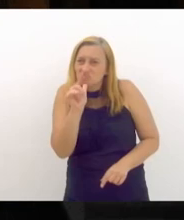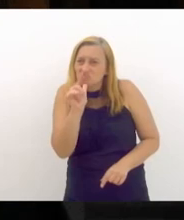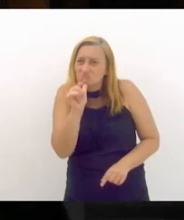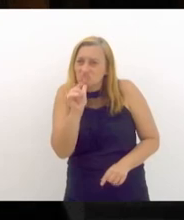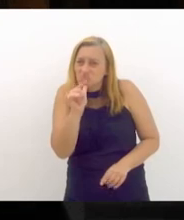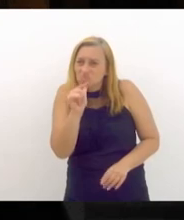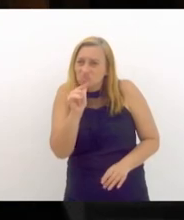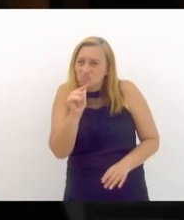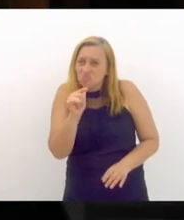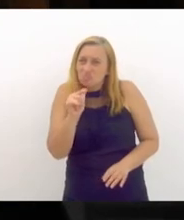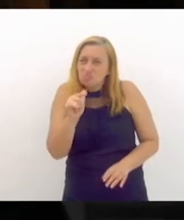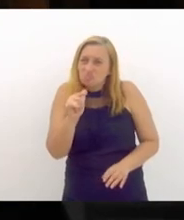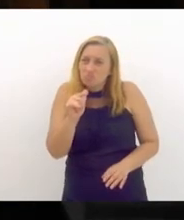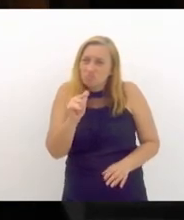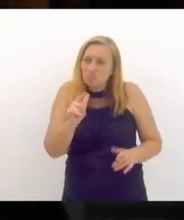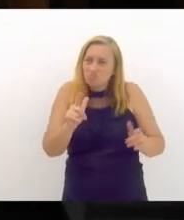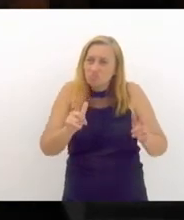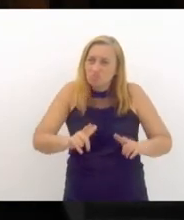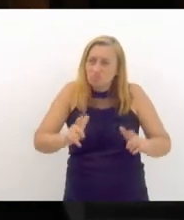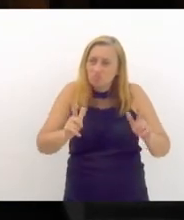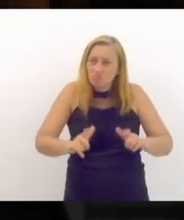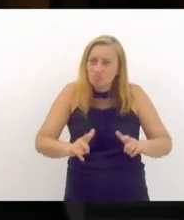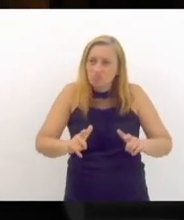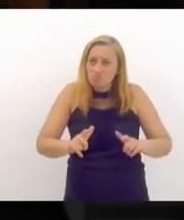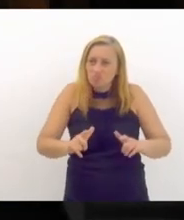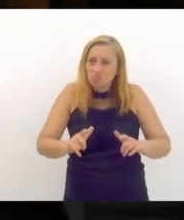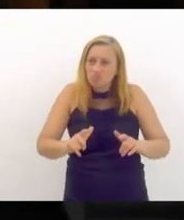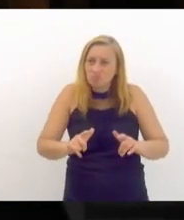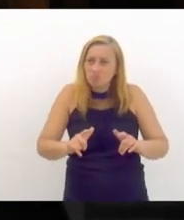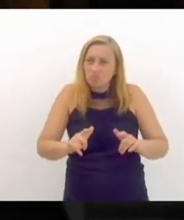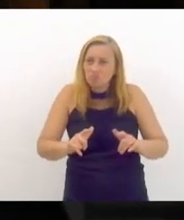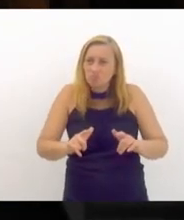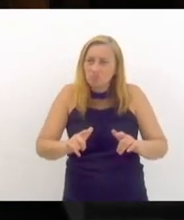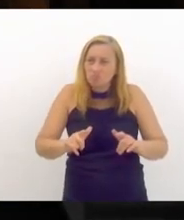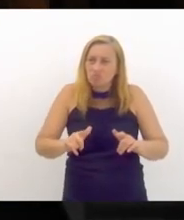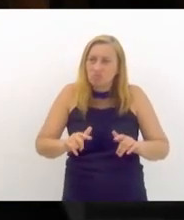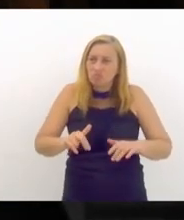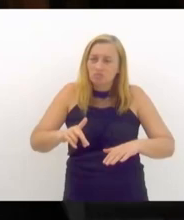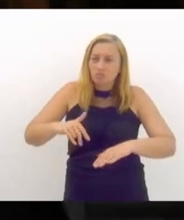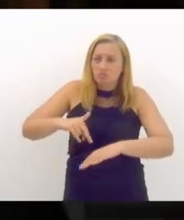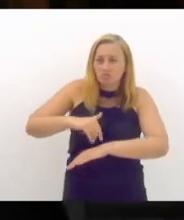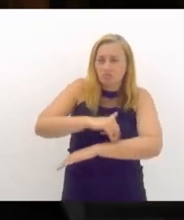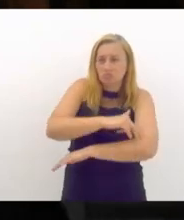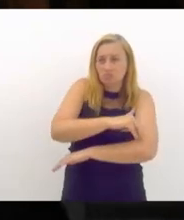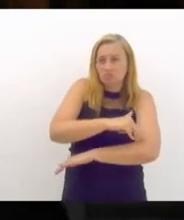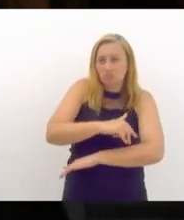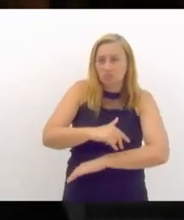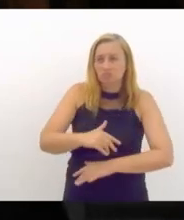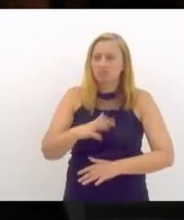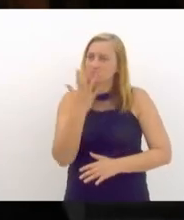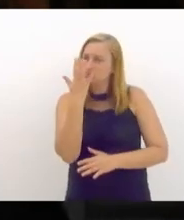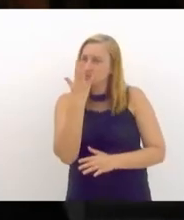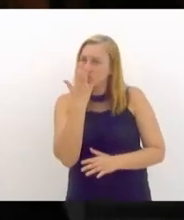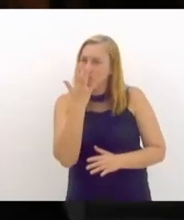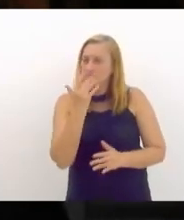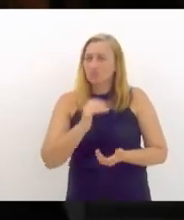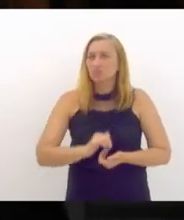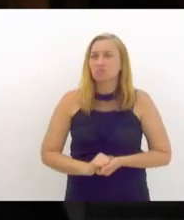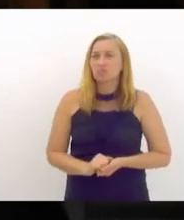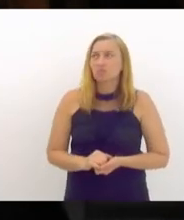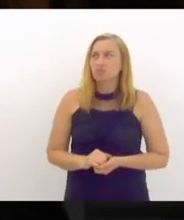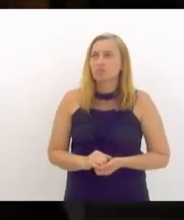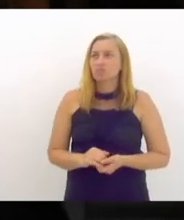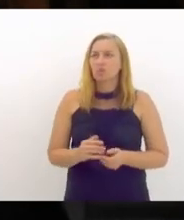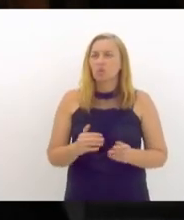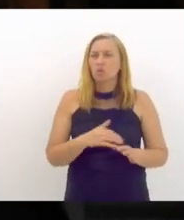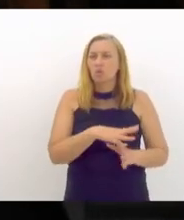plena passarela do samba. E como essa imagem vai para o mundo todo, como fica